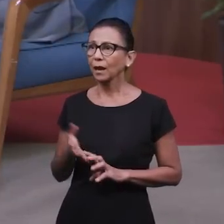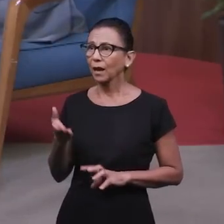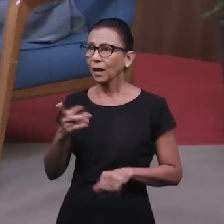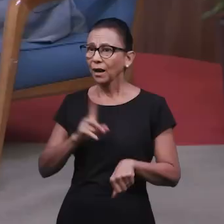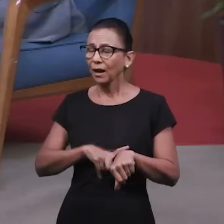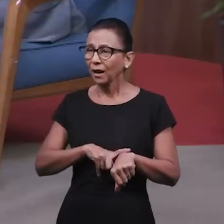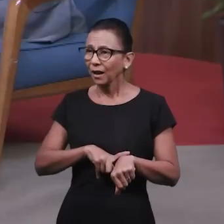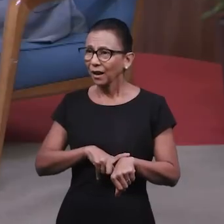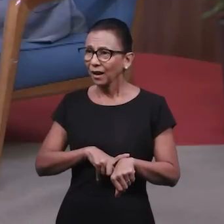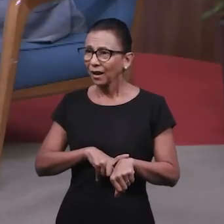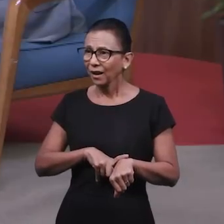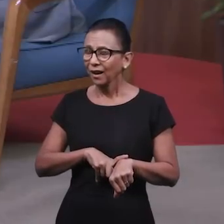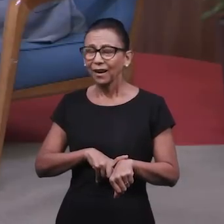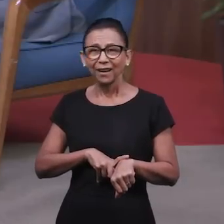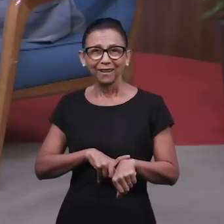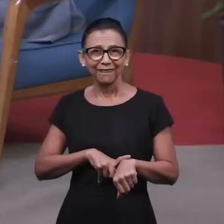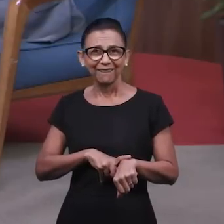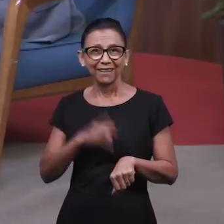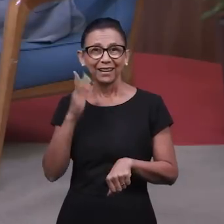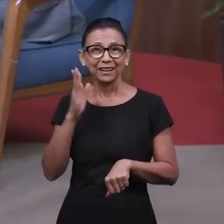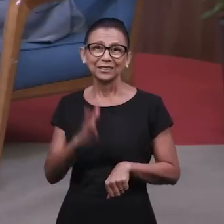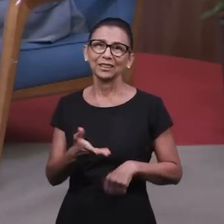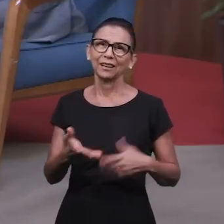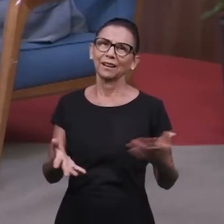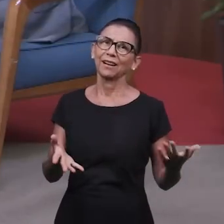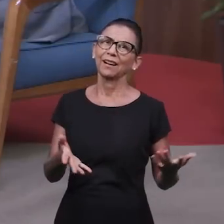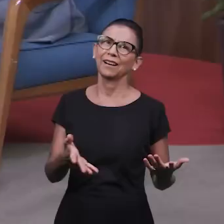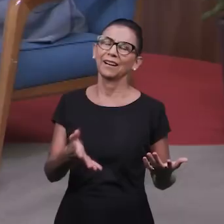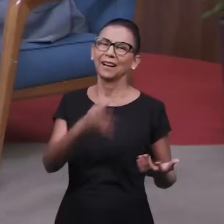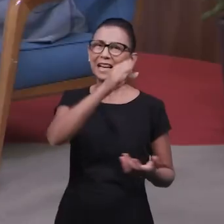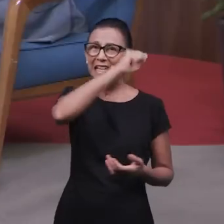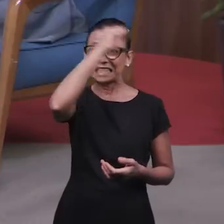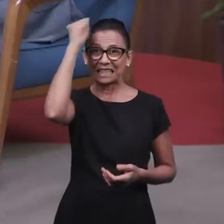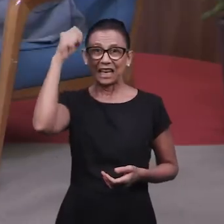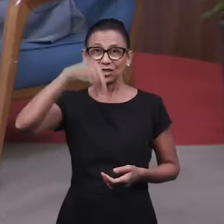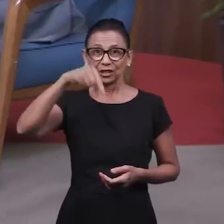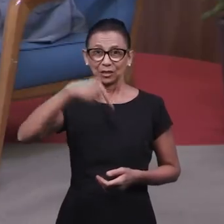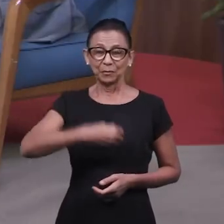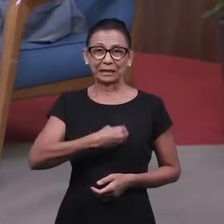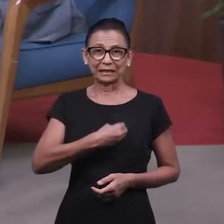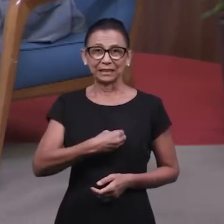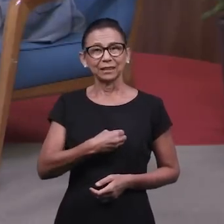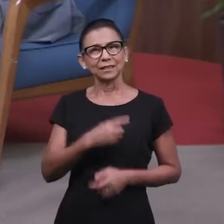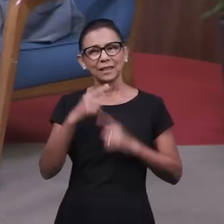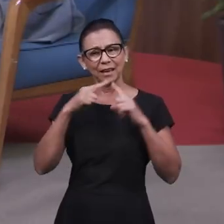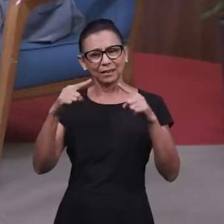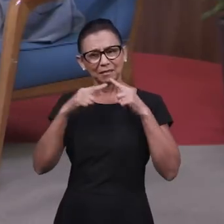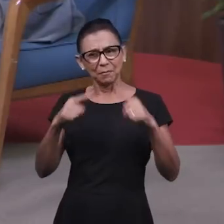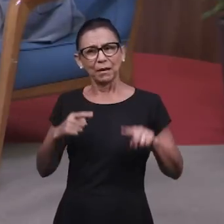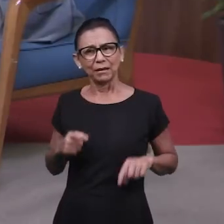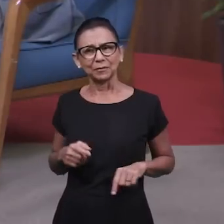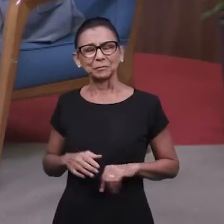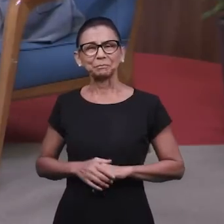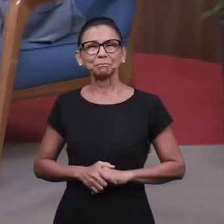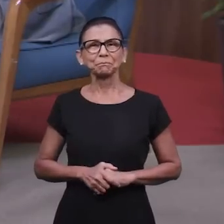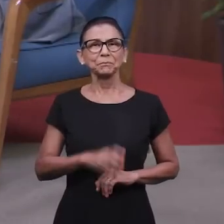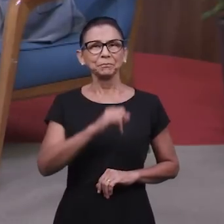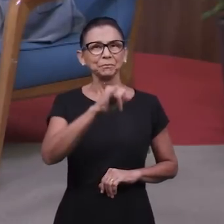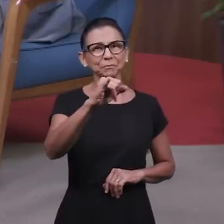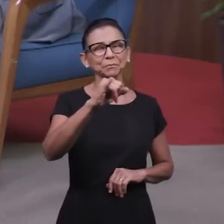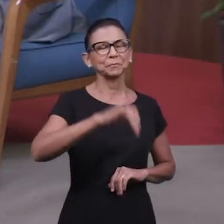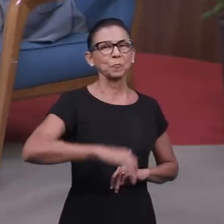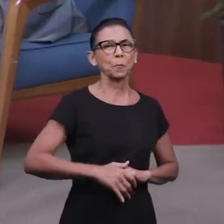Já? Já, Daniel. Se o Sérgio estivesse aqui, ele ia reclamar. Ia reclamar. Não, eu quero dizer uma coisa para você que está nos assistindo, que